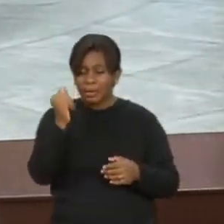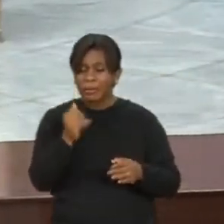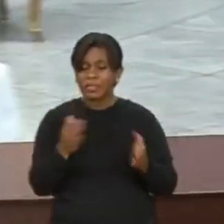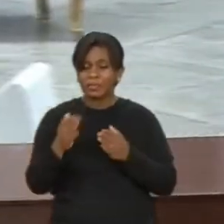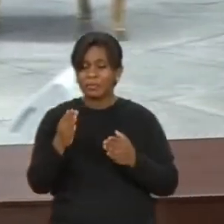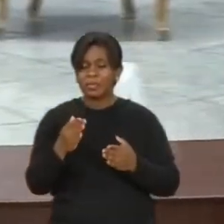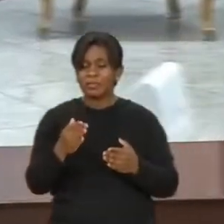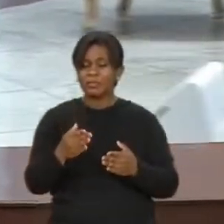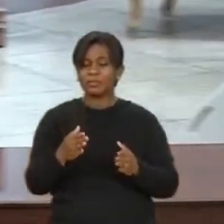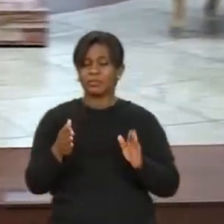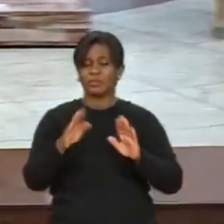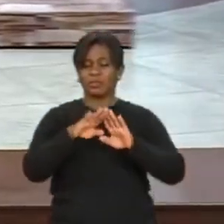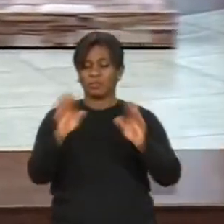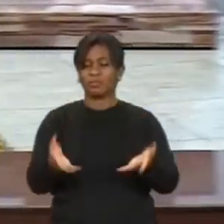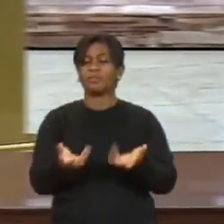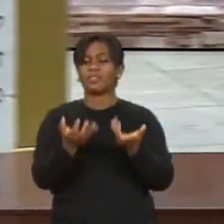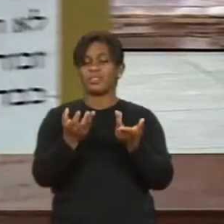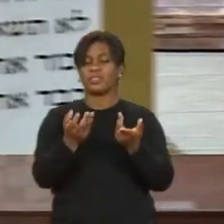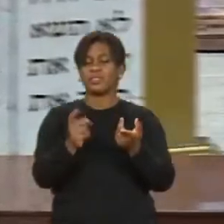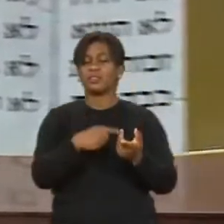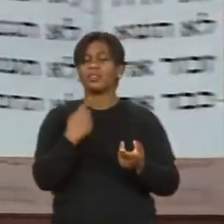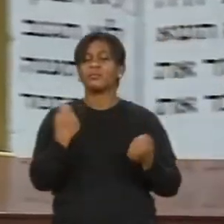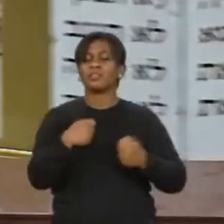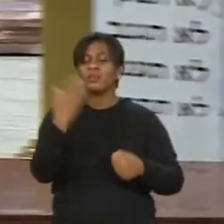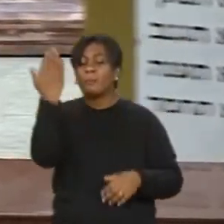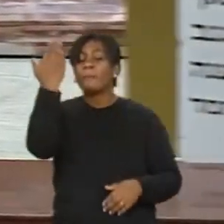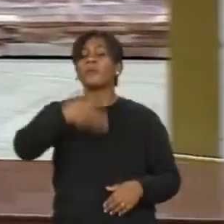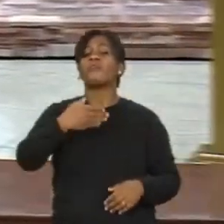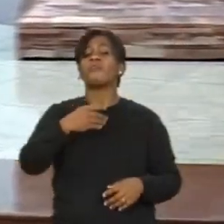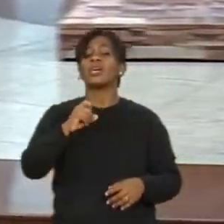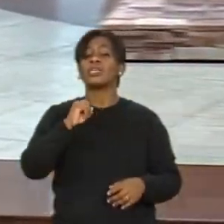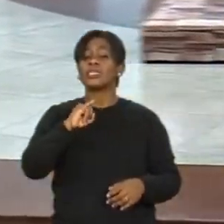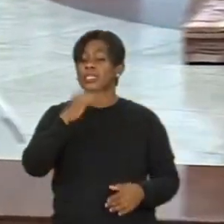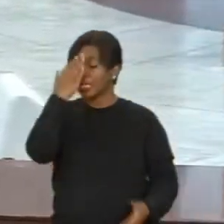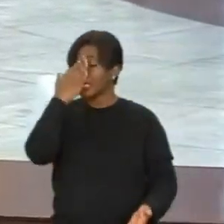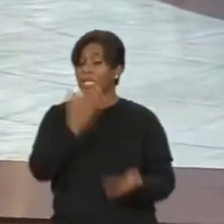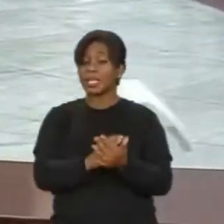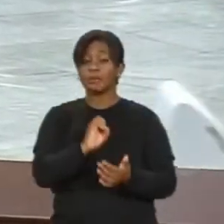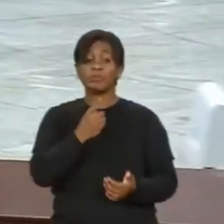se estamos na dúvida ou na fé, se estamos confiando em Deus ou